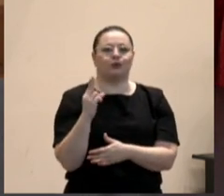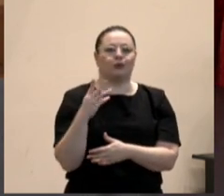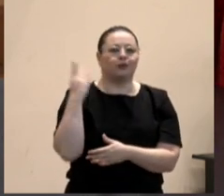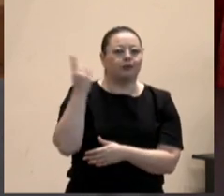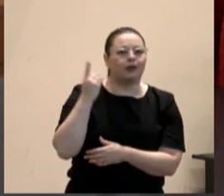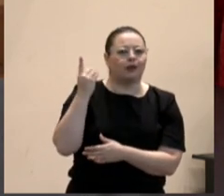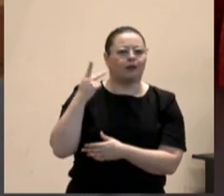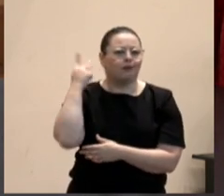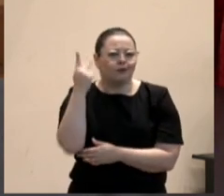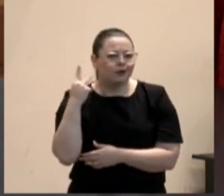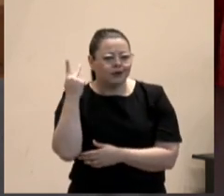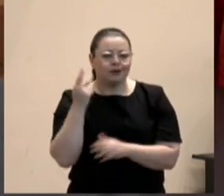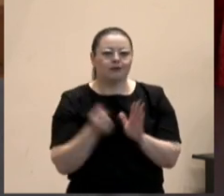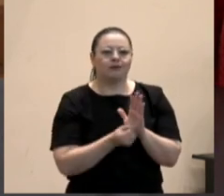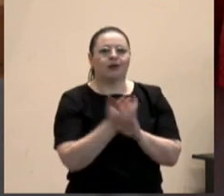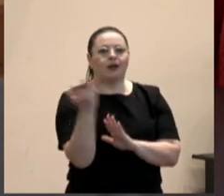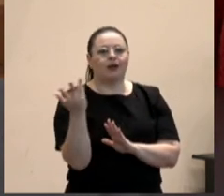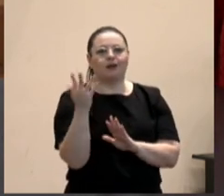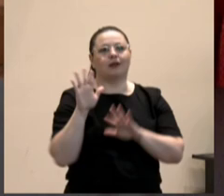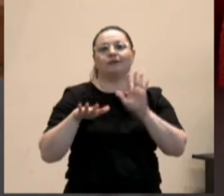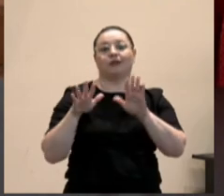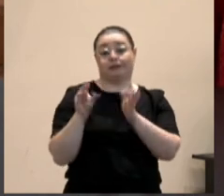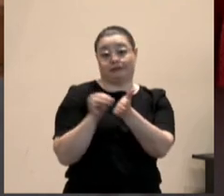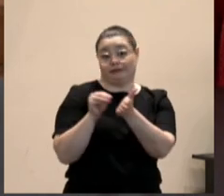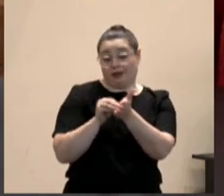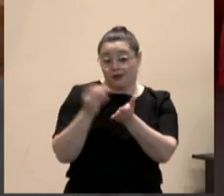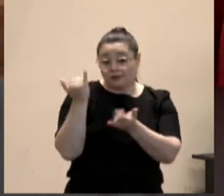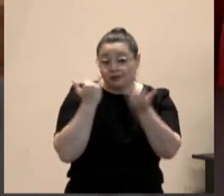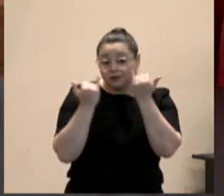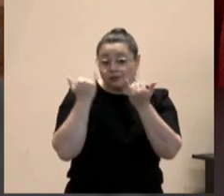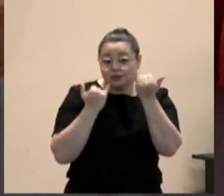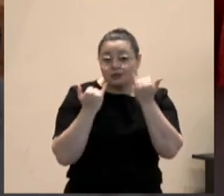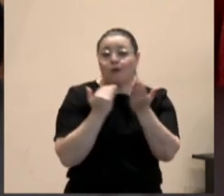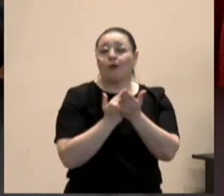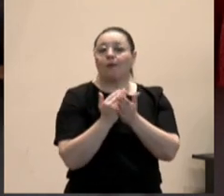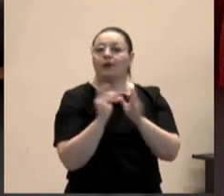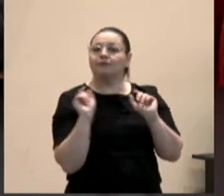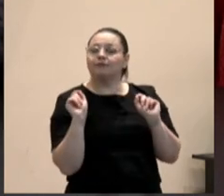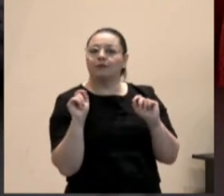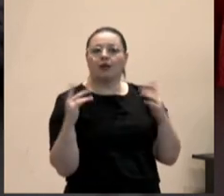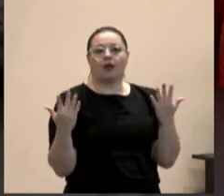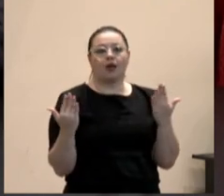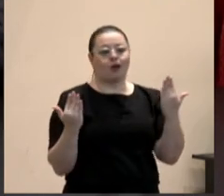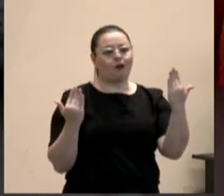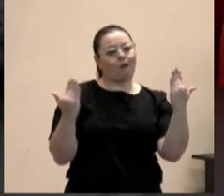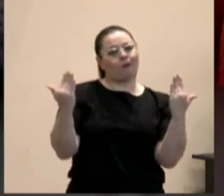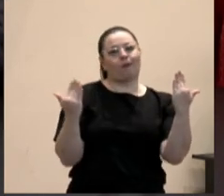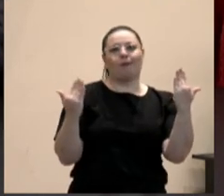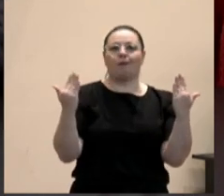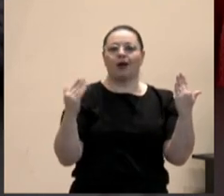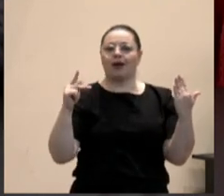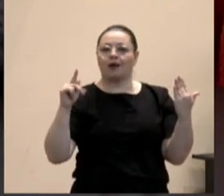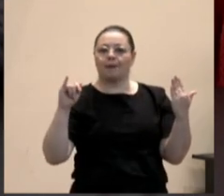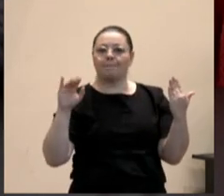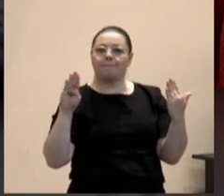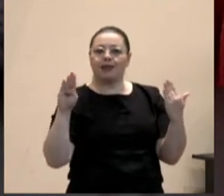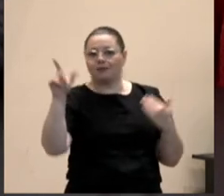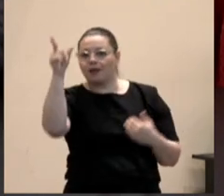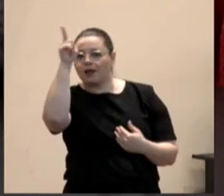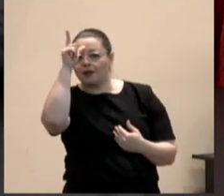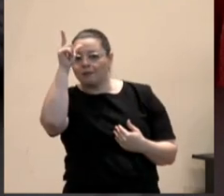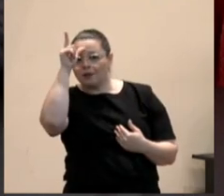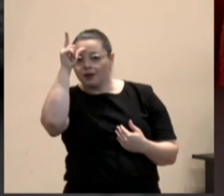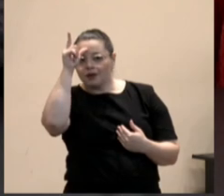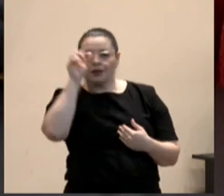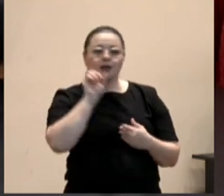e políticos desinformados que eles comparam a Alemanha, o PIB da Alemanha, quando se investe